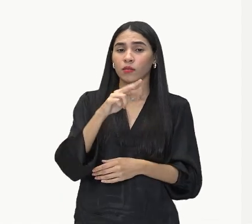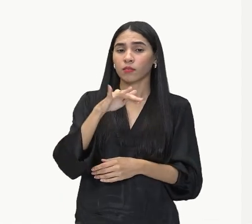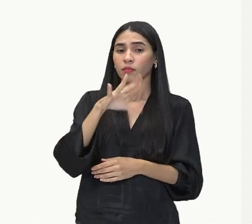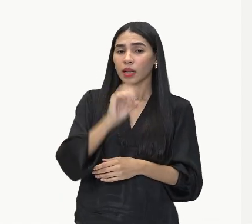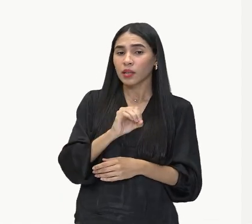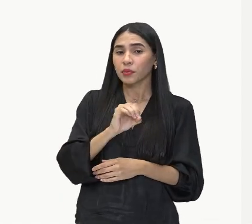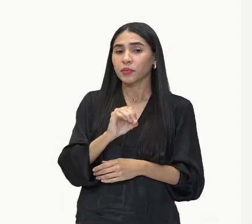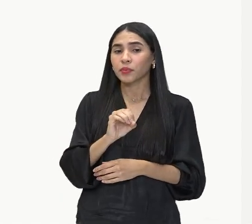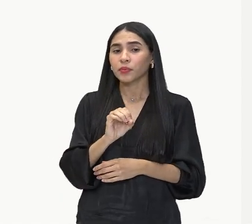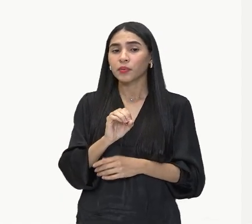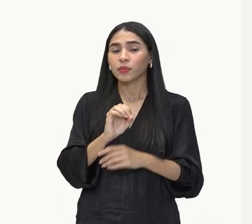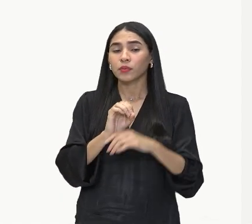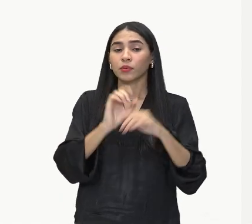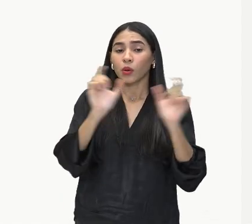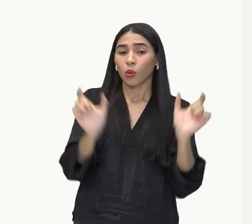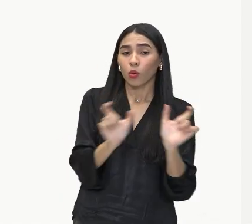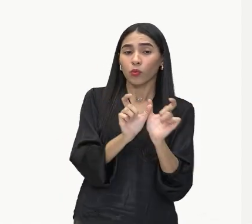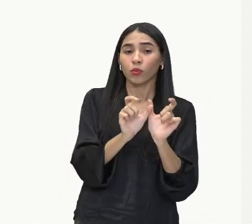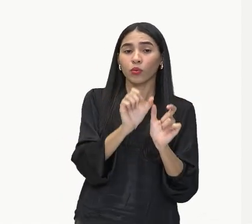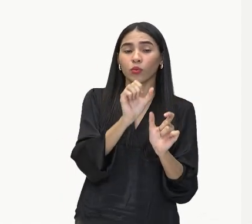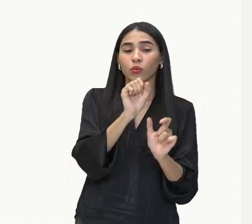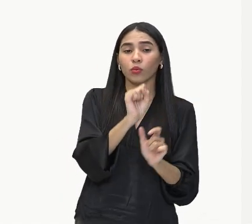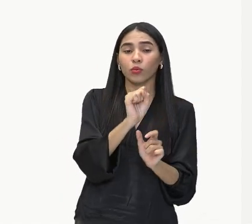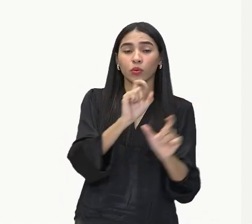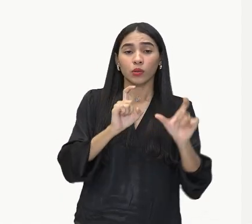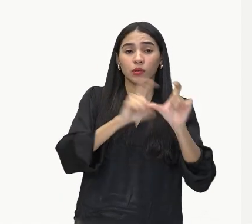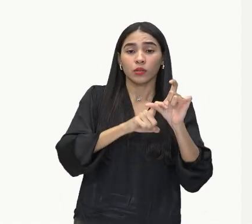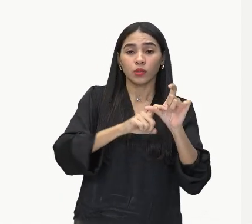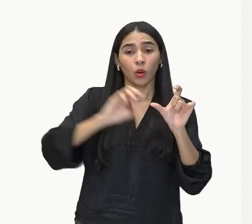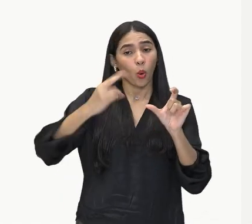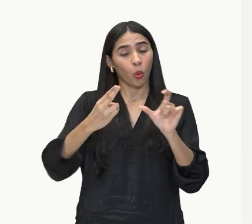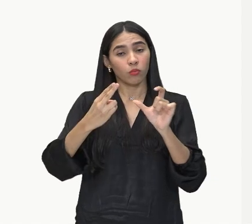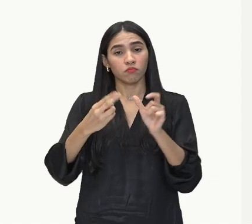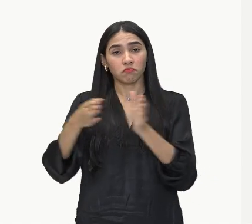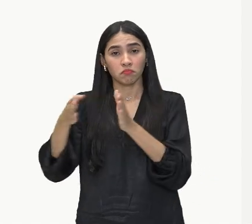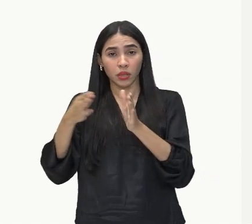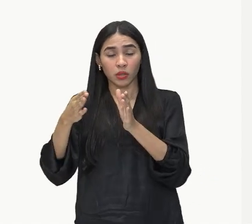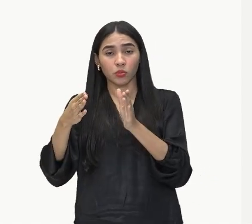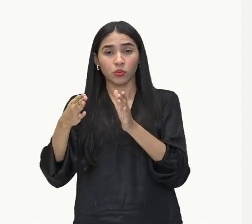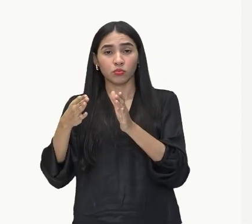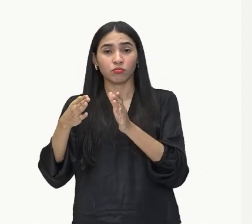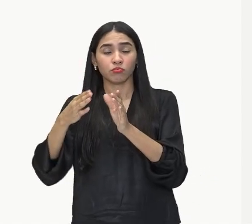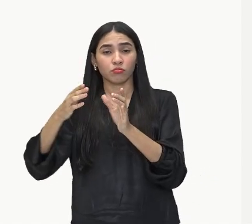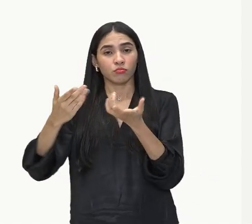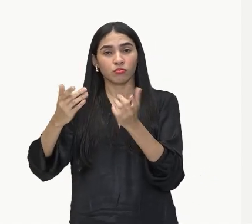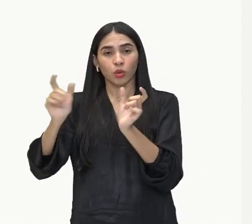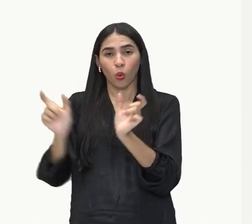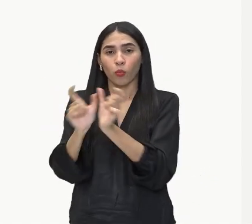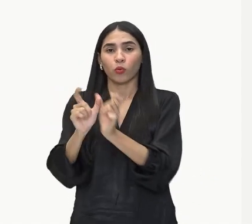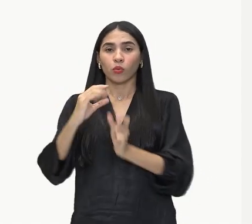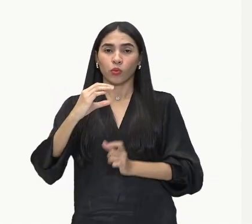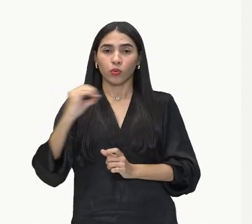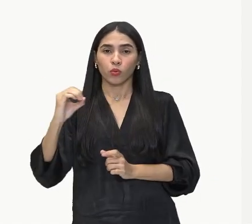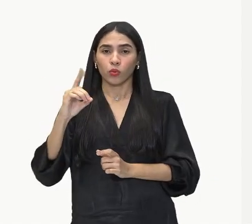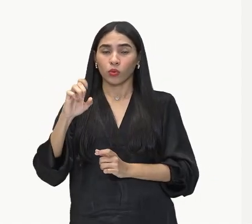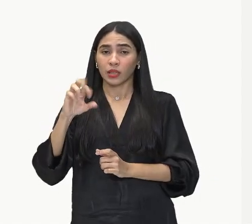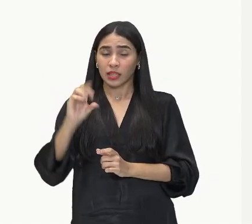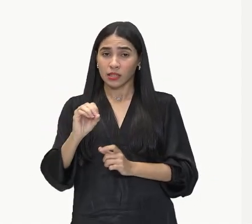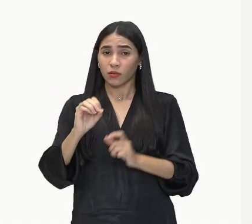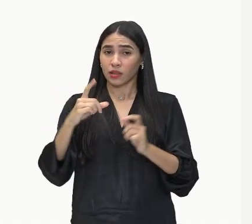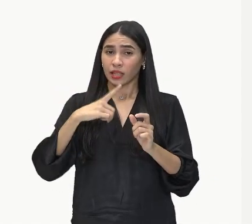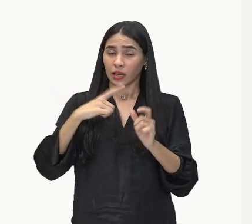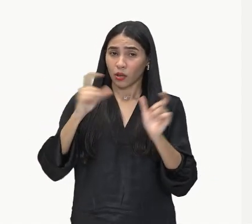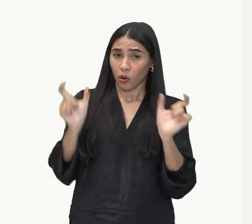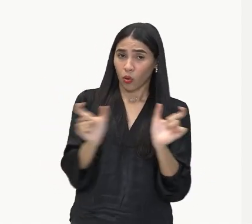período composto por subordinação ou um período composto por coordenação? Será que nós temos orações dependentes